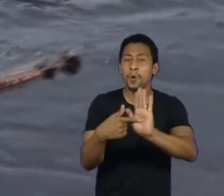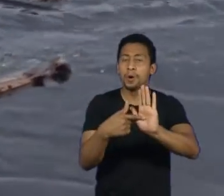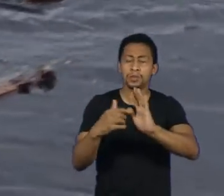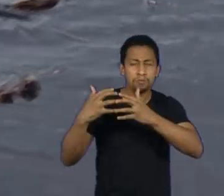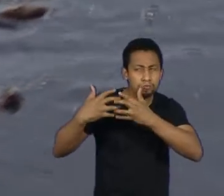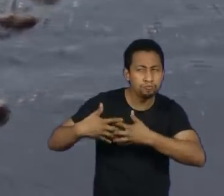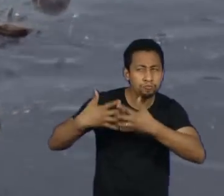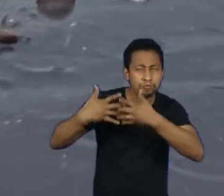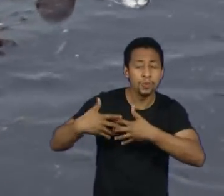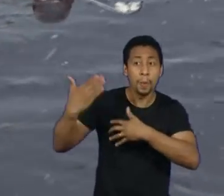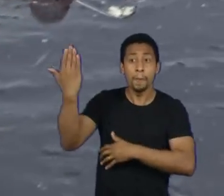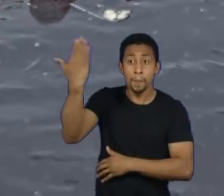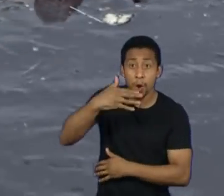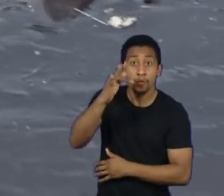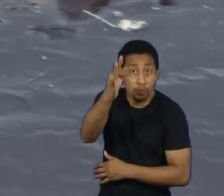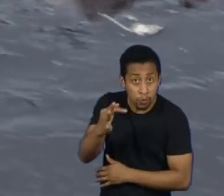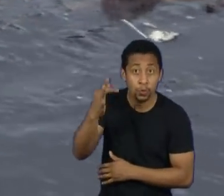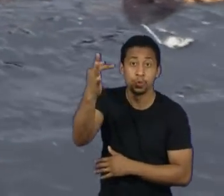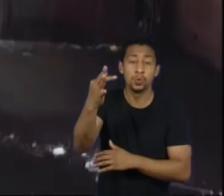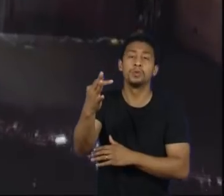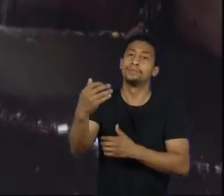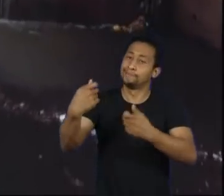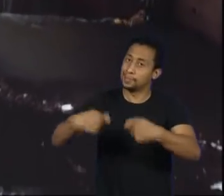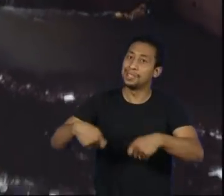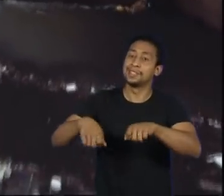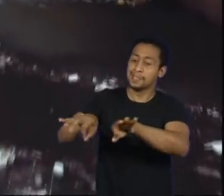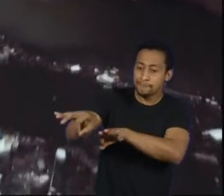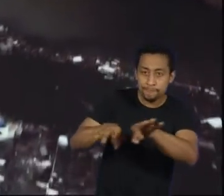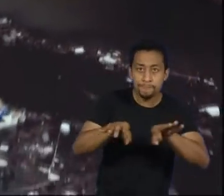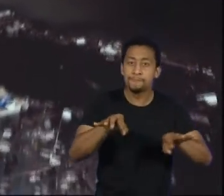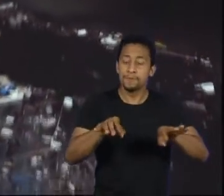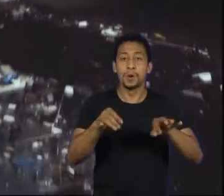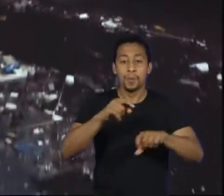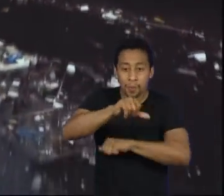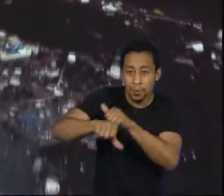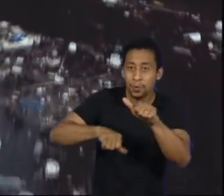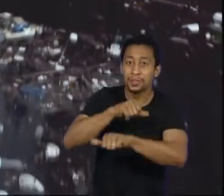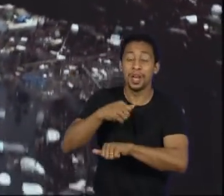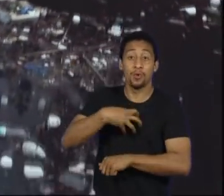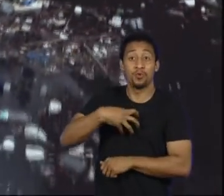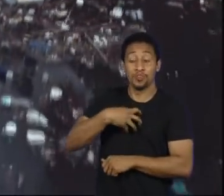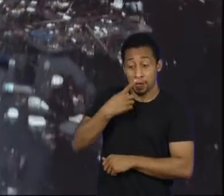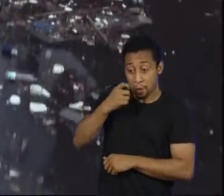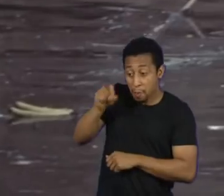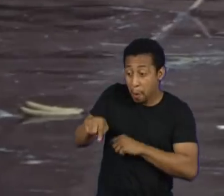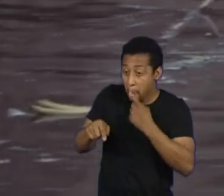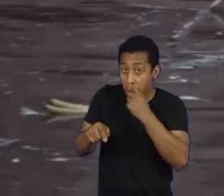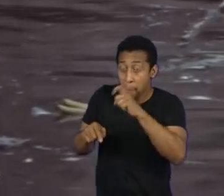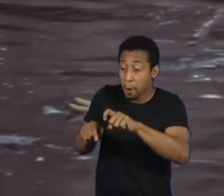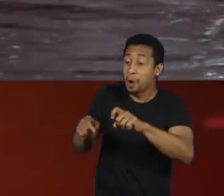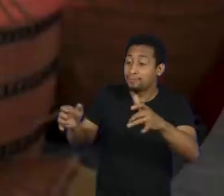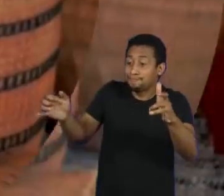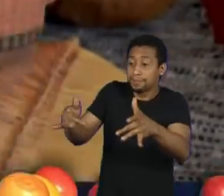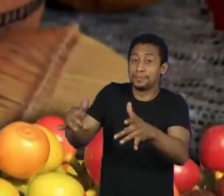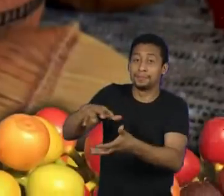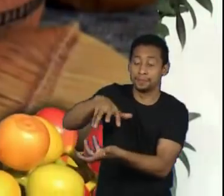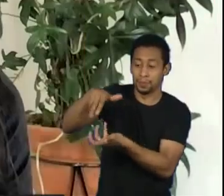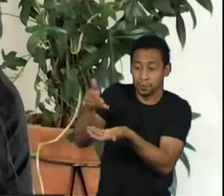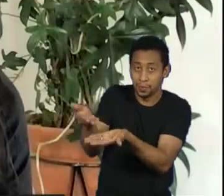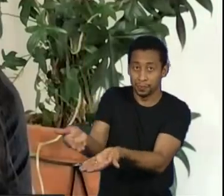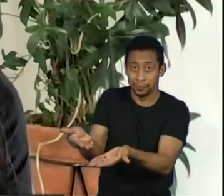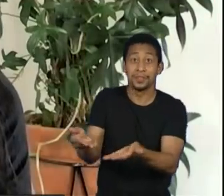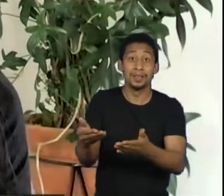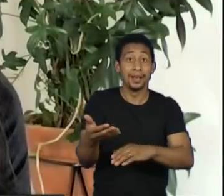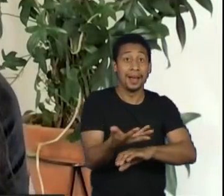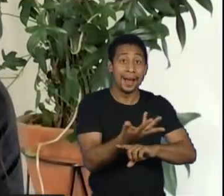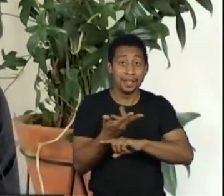Futuro mostra que é preciso mudar a forma de produzir e descartar os resíduos que poluem o planeta. E a